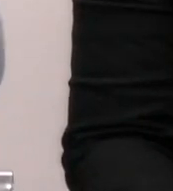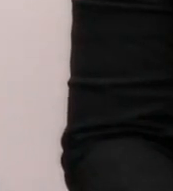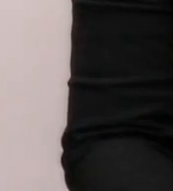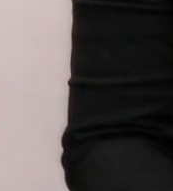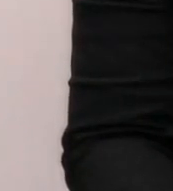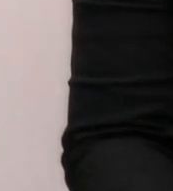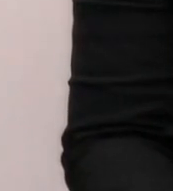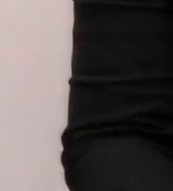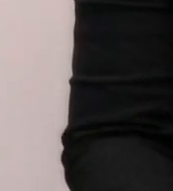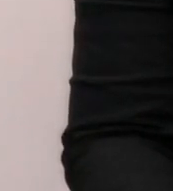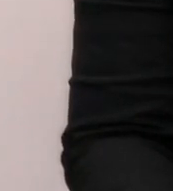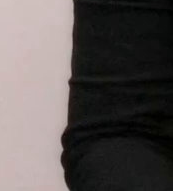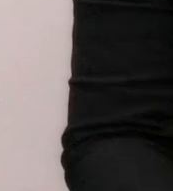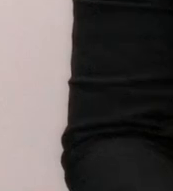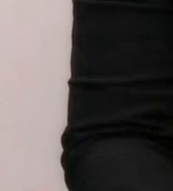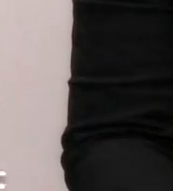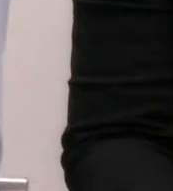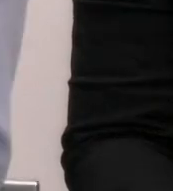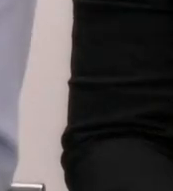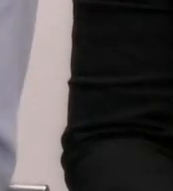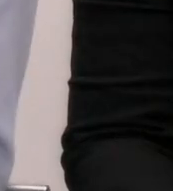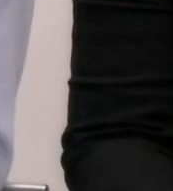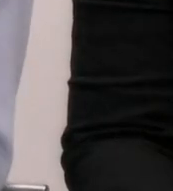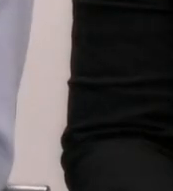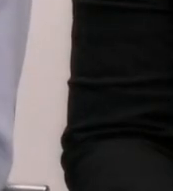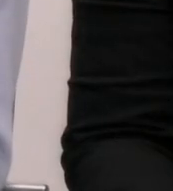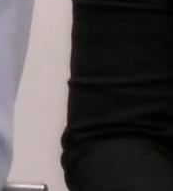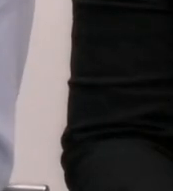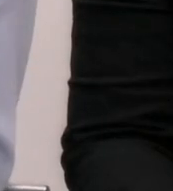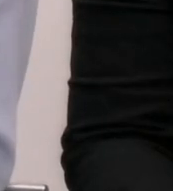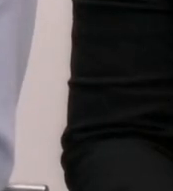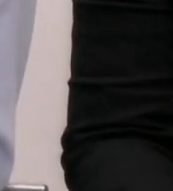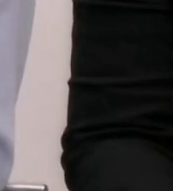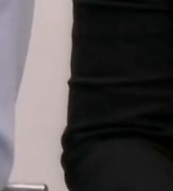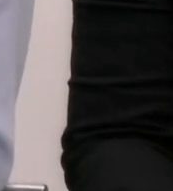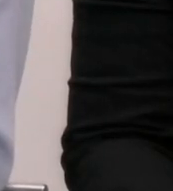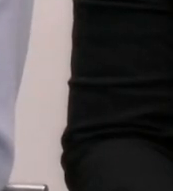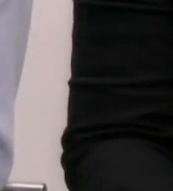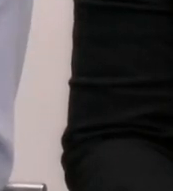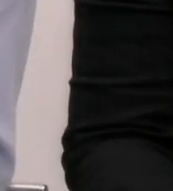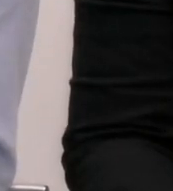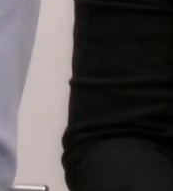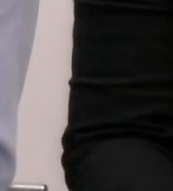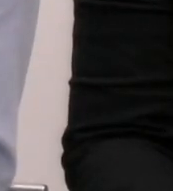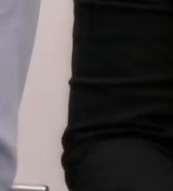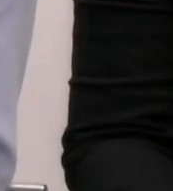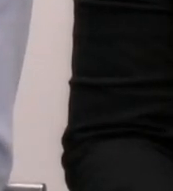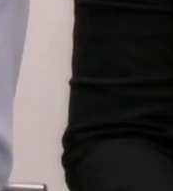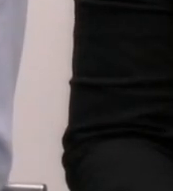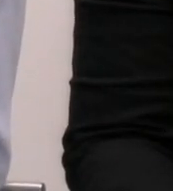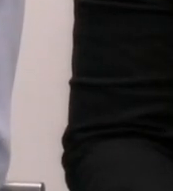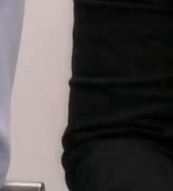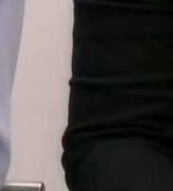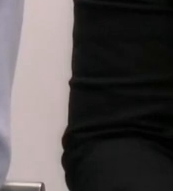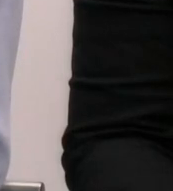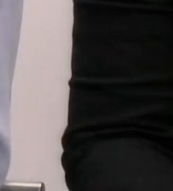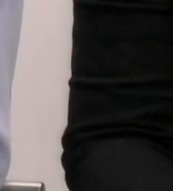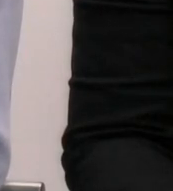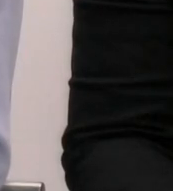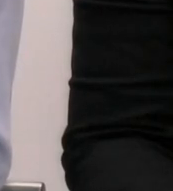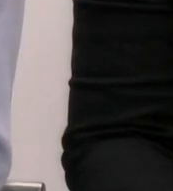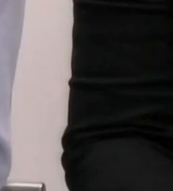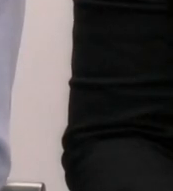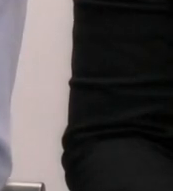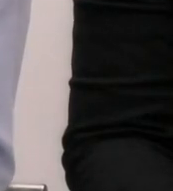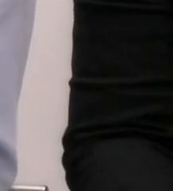favor ou ser contrário ao cadastro. Eu entendi que as torcidas não são contra o cadastro. E por aí a gente vai bem. O MP levantou